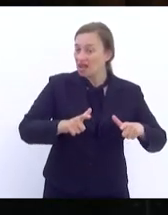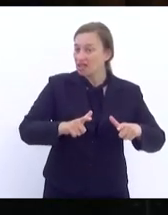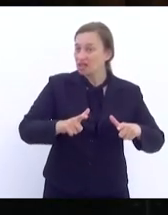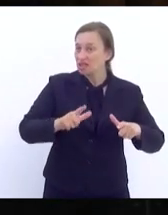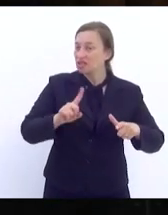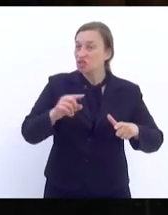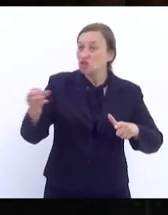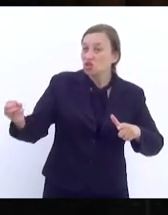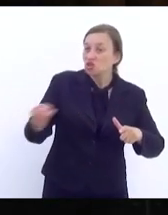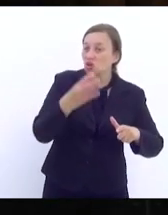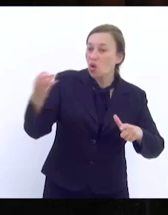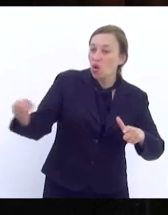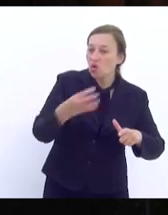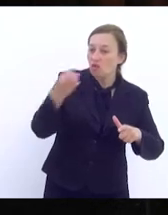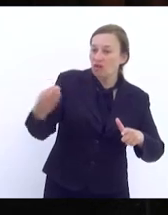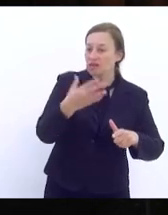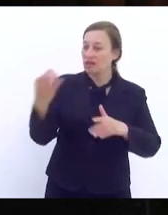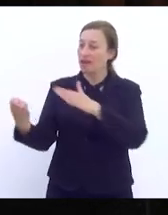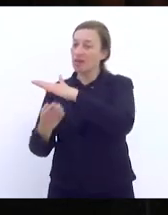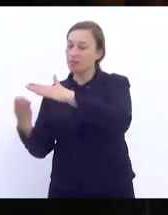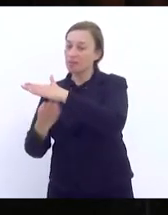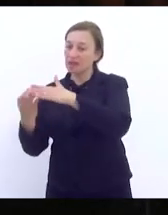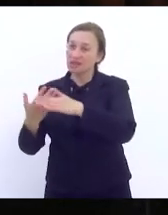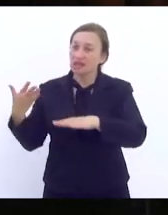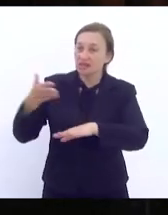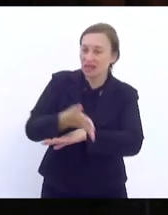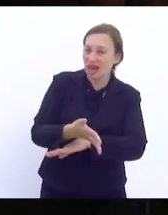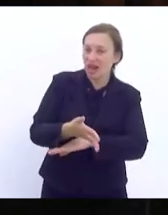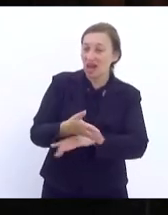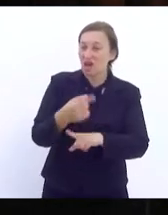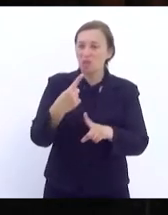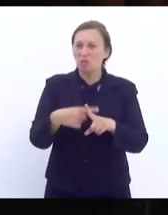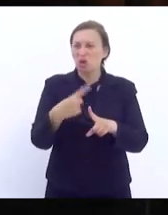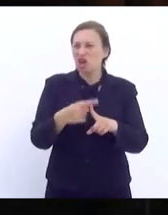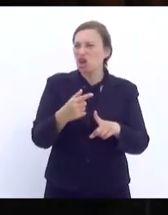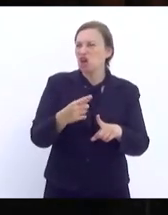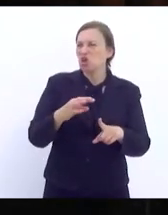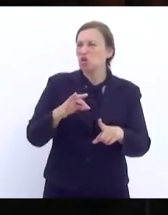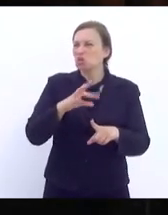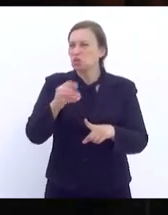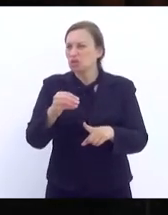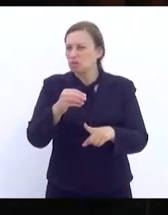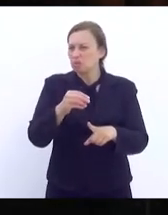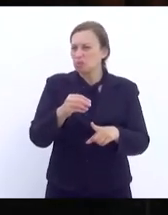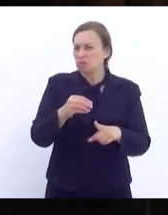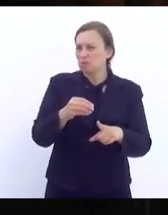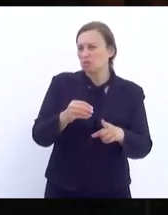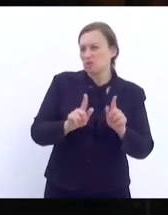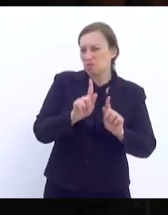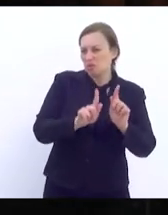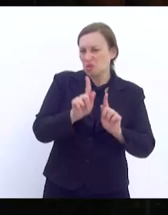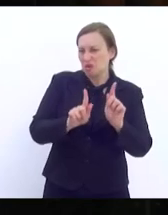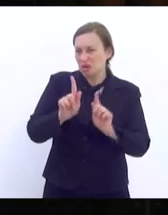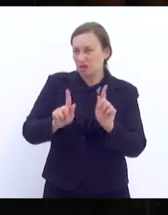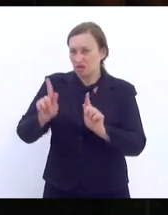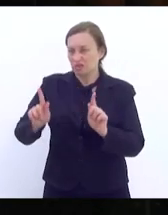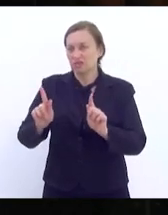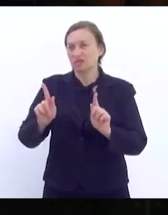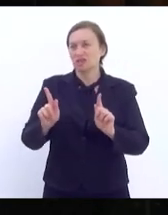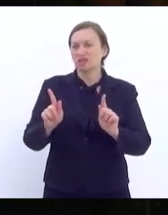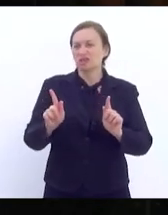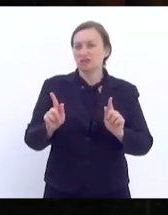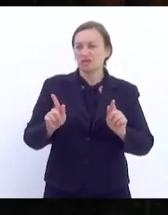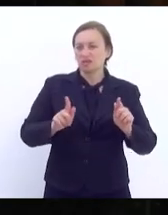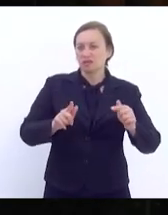operadores pontuais surgirem que nem todo mundo tem dinheiro para arrendar um terminal mas ele podia tá operando mas a competitividade está